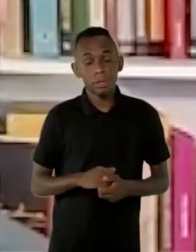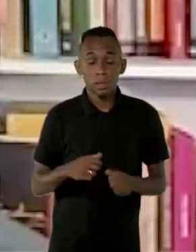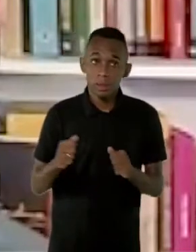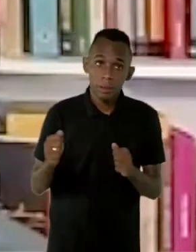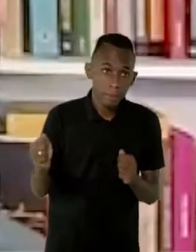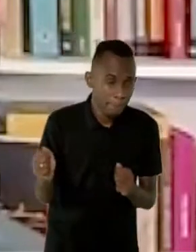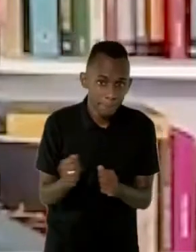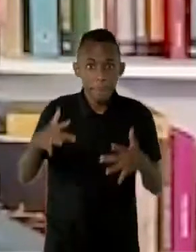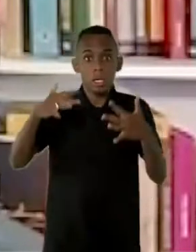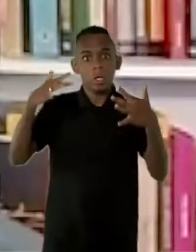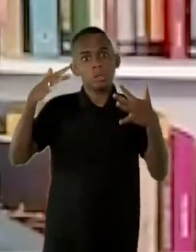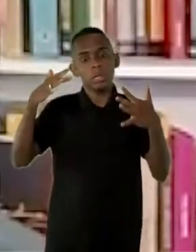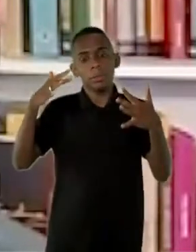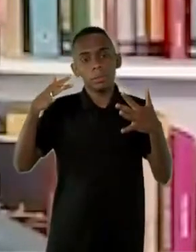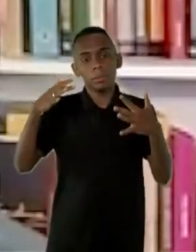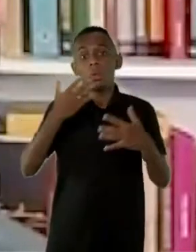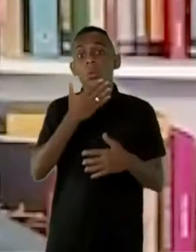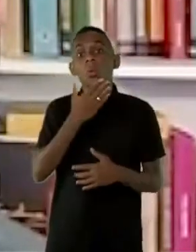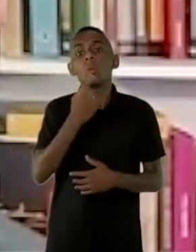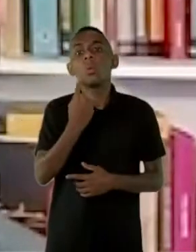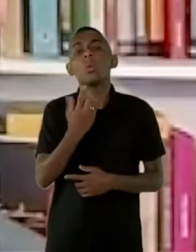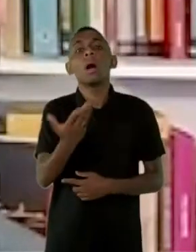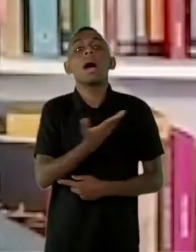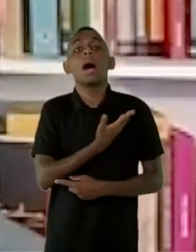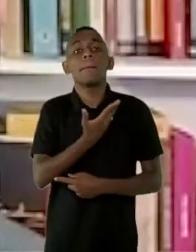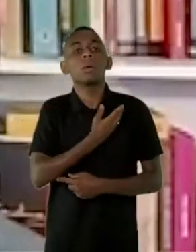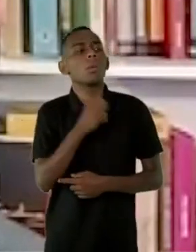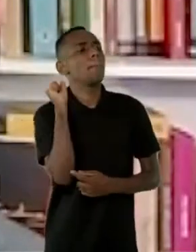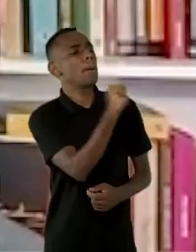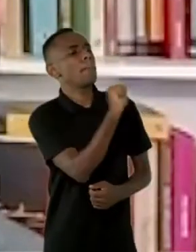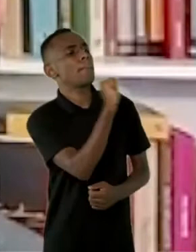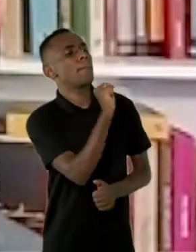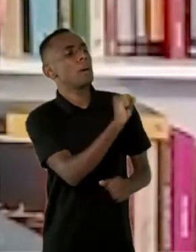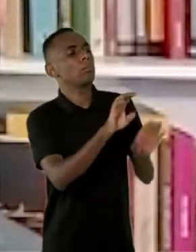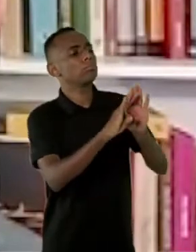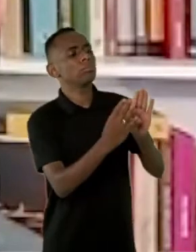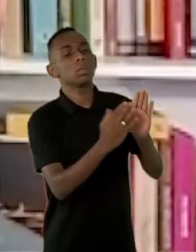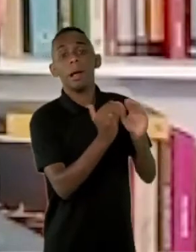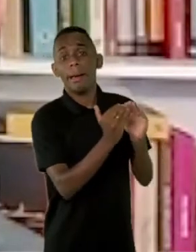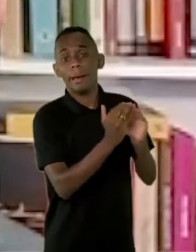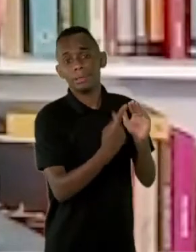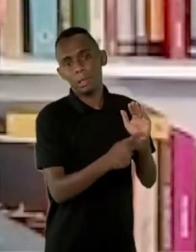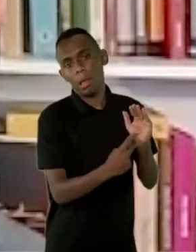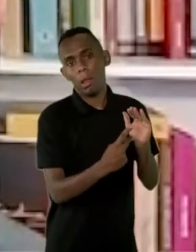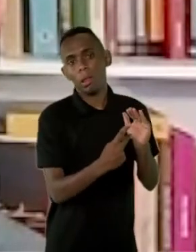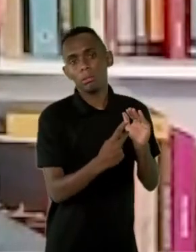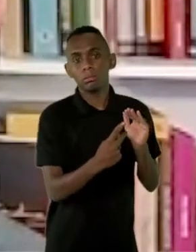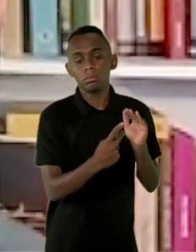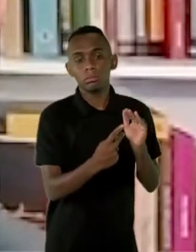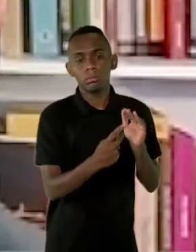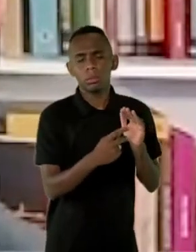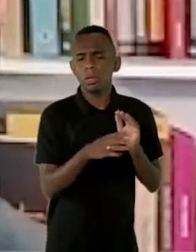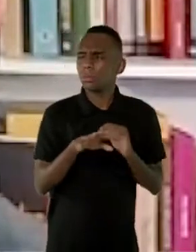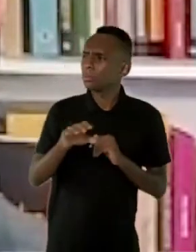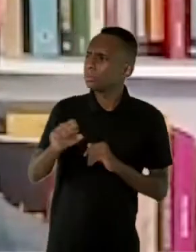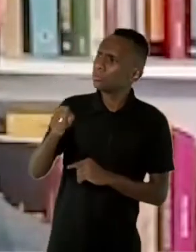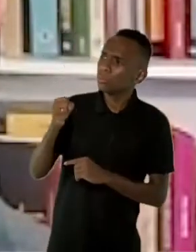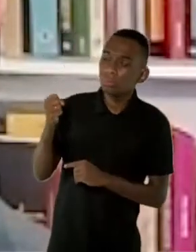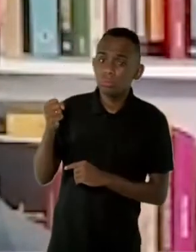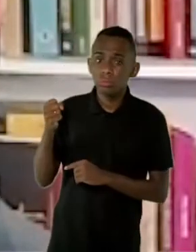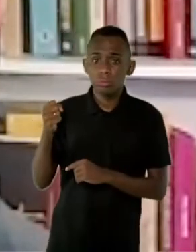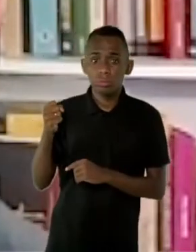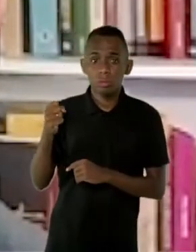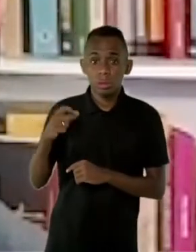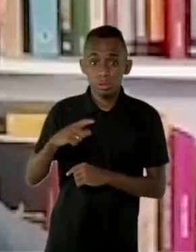milagres existem, né? Um amigo bateu a porta do barraco. E ela foi abrir. Ele estava com um monte